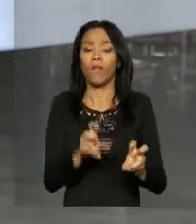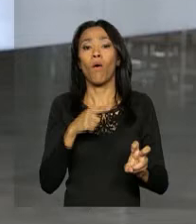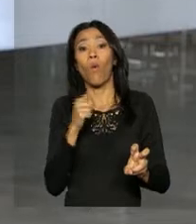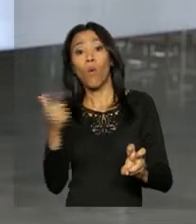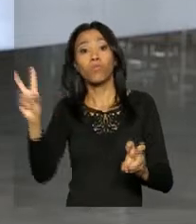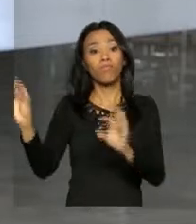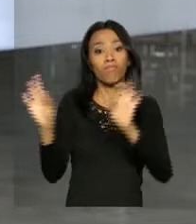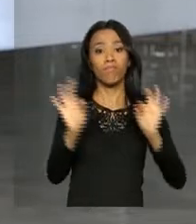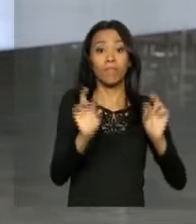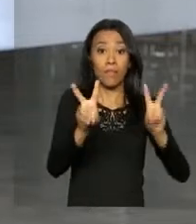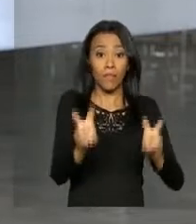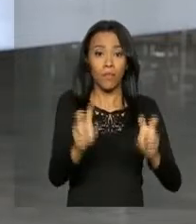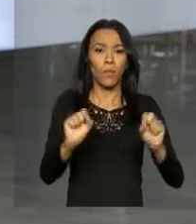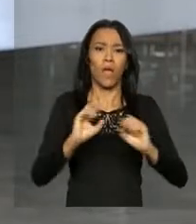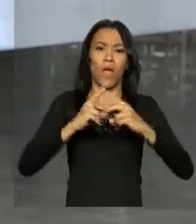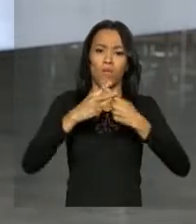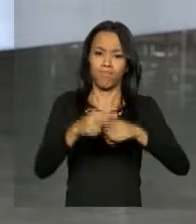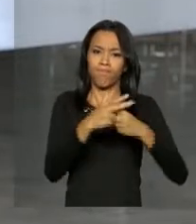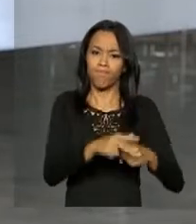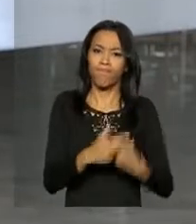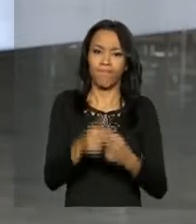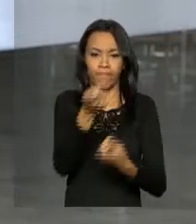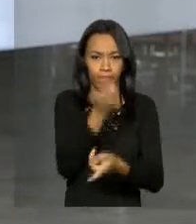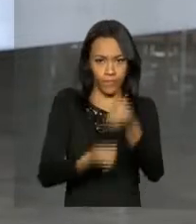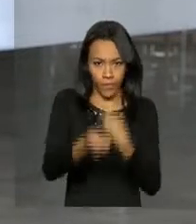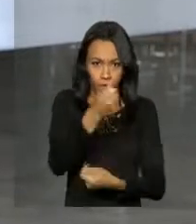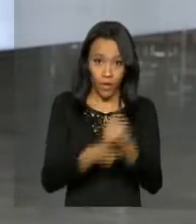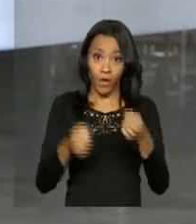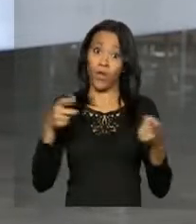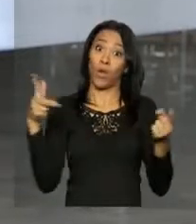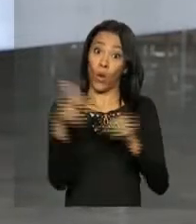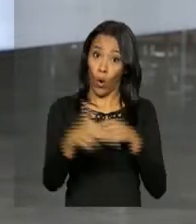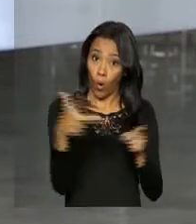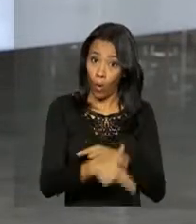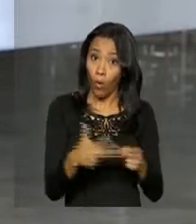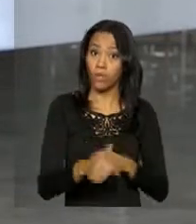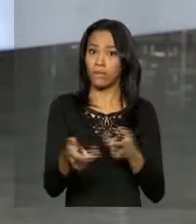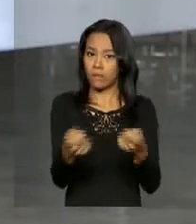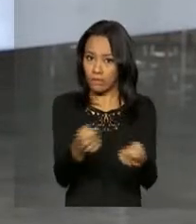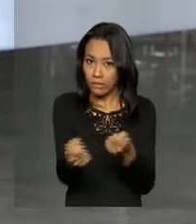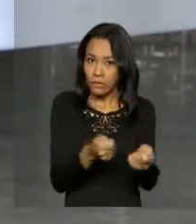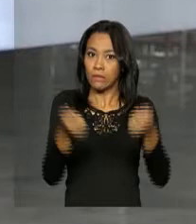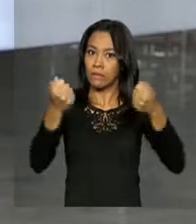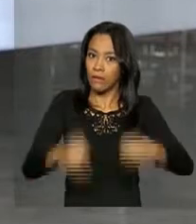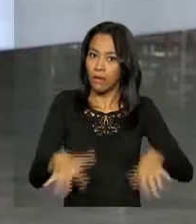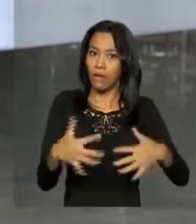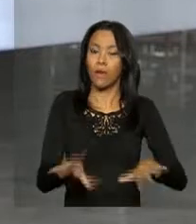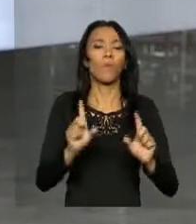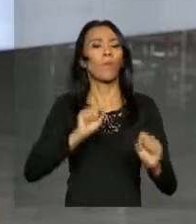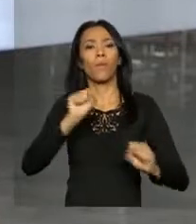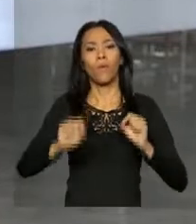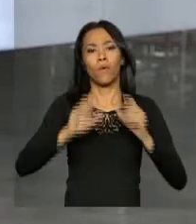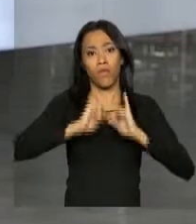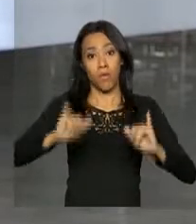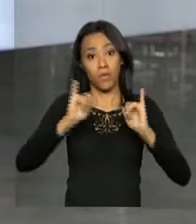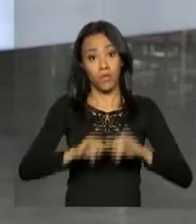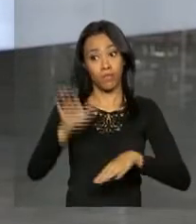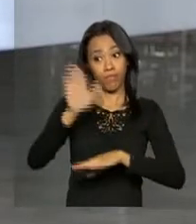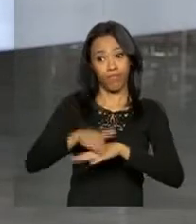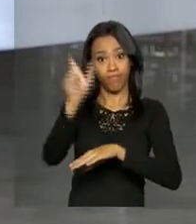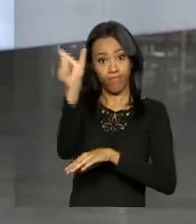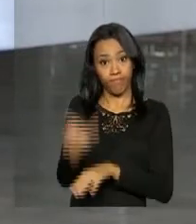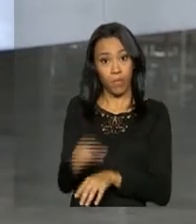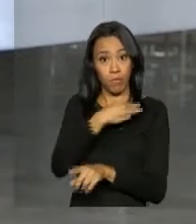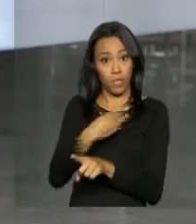às medidas de ajuste da economia cortes e controle de gastos a informação é de que além do ministro da fazenda